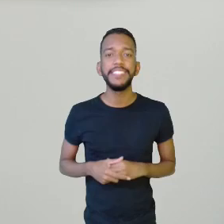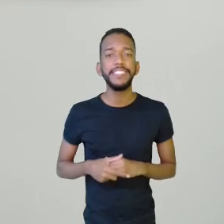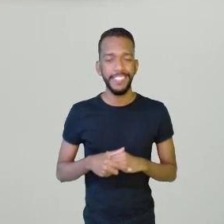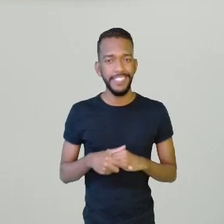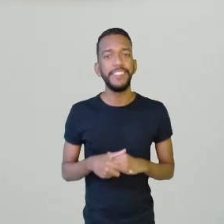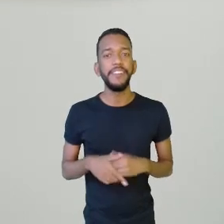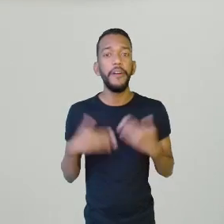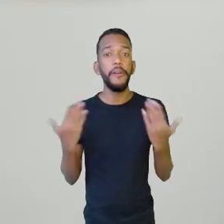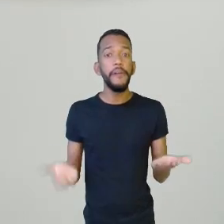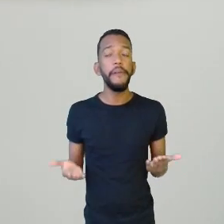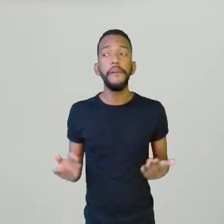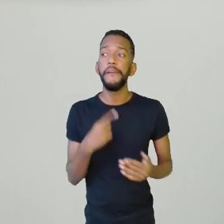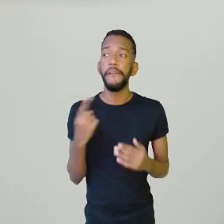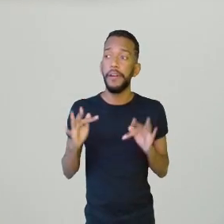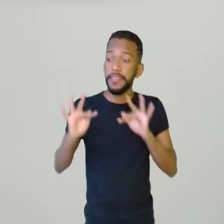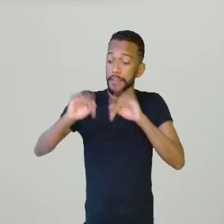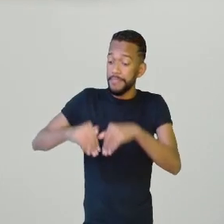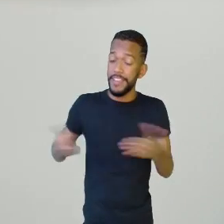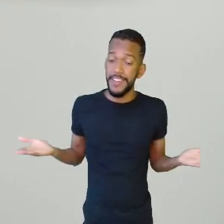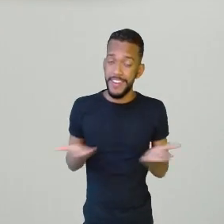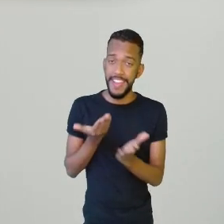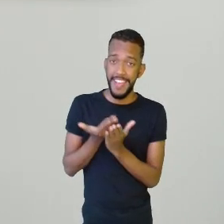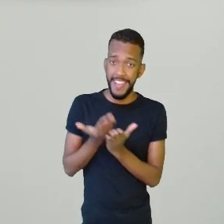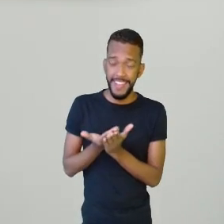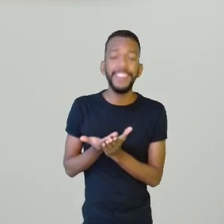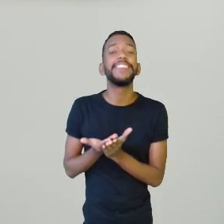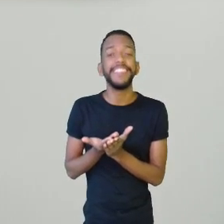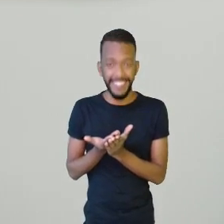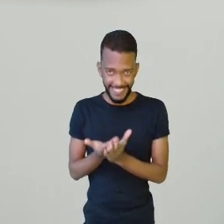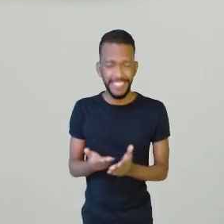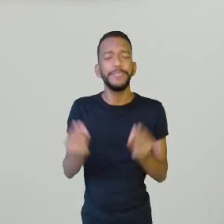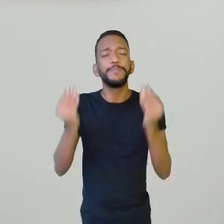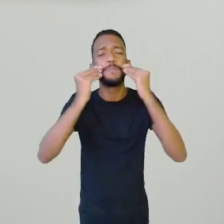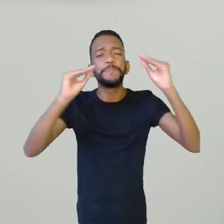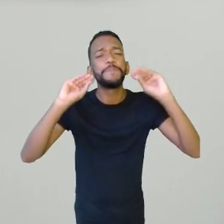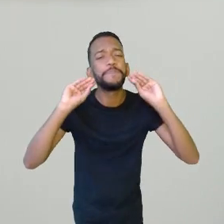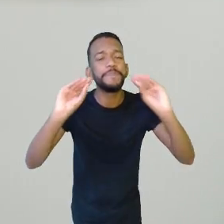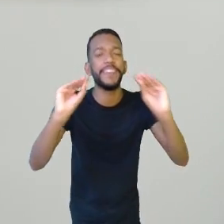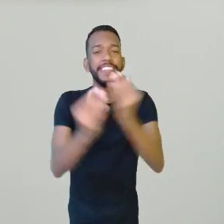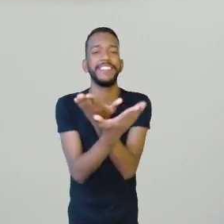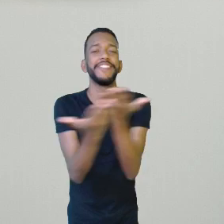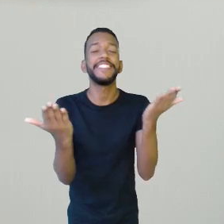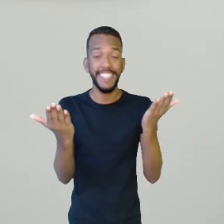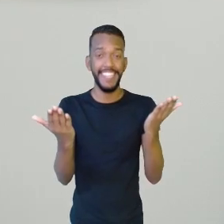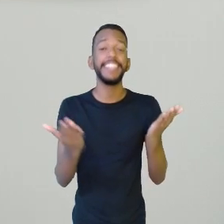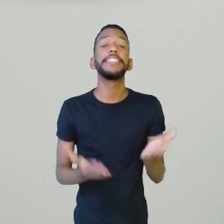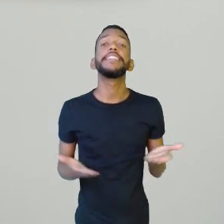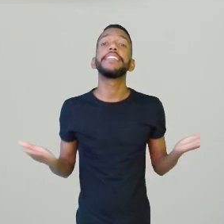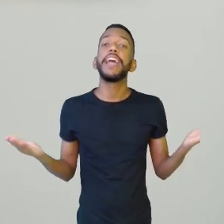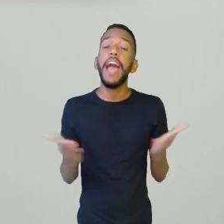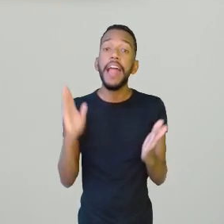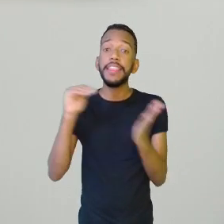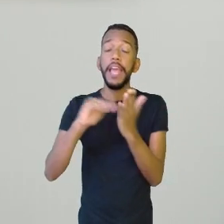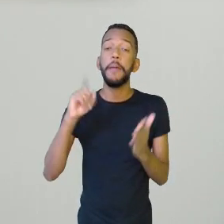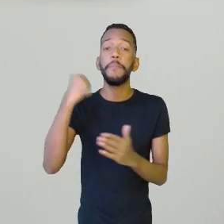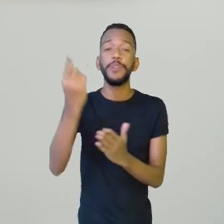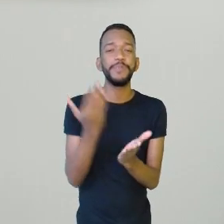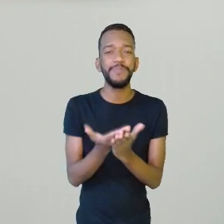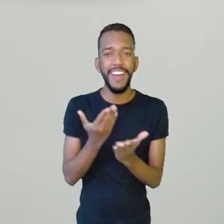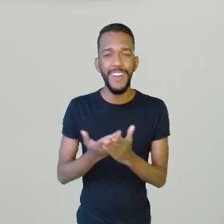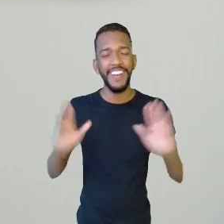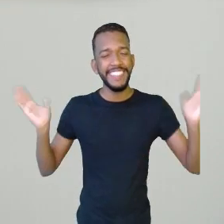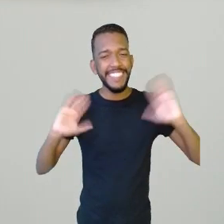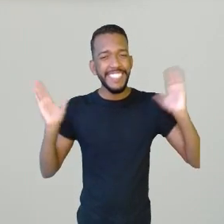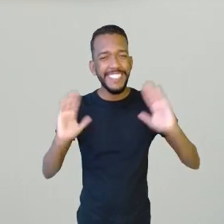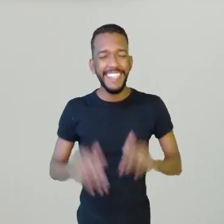Então, pessoal, estamos encerrando a nossa aula aqui. Um beijo no coração de vocês e até a próxima